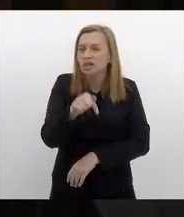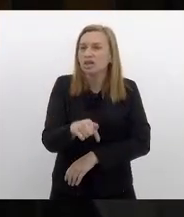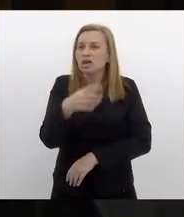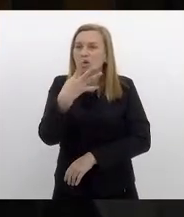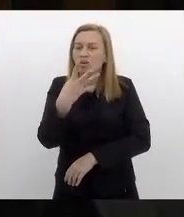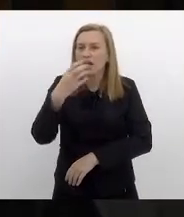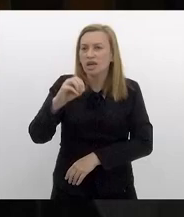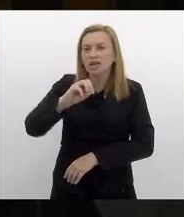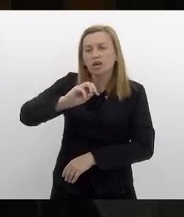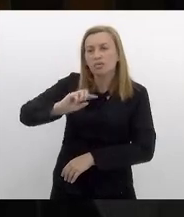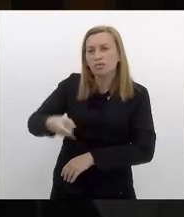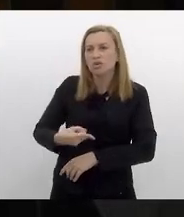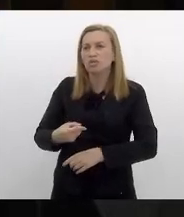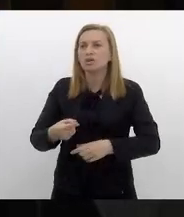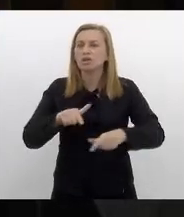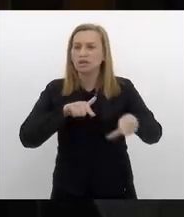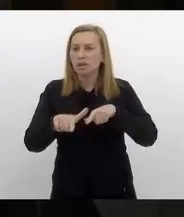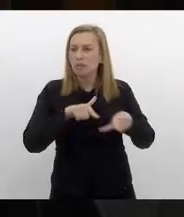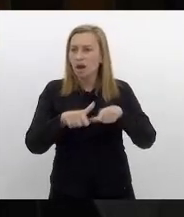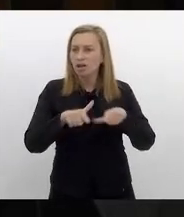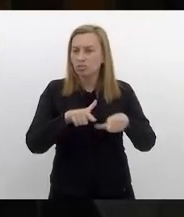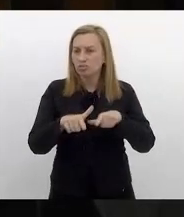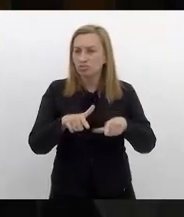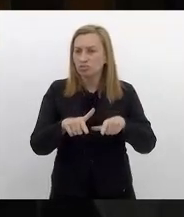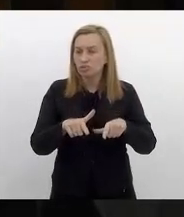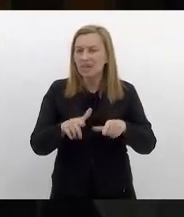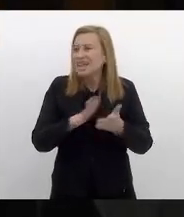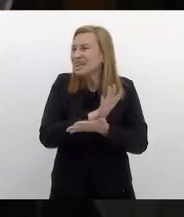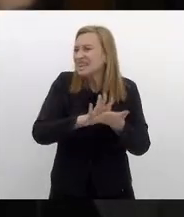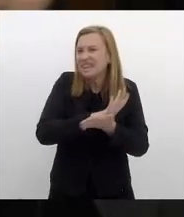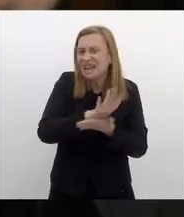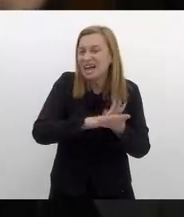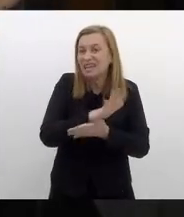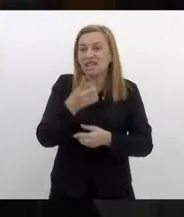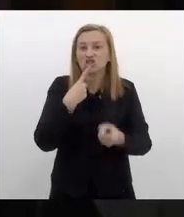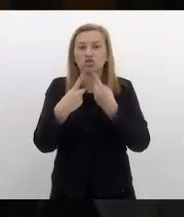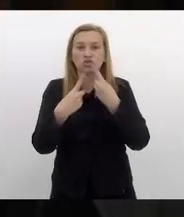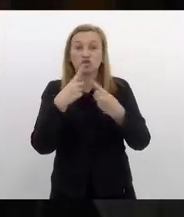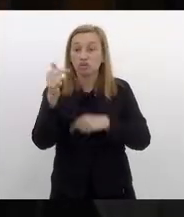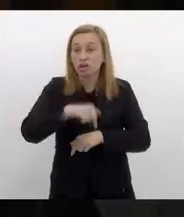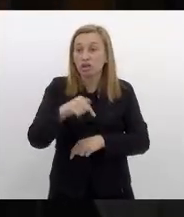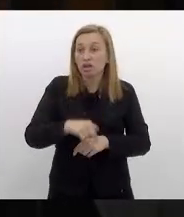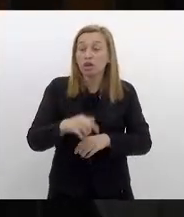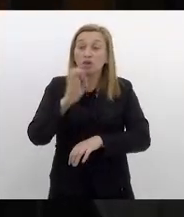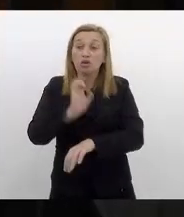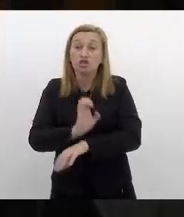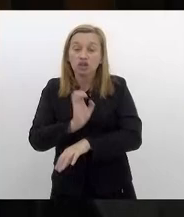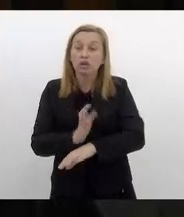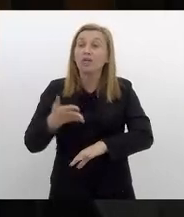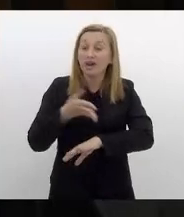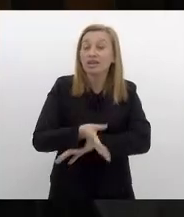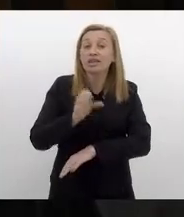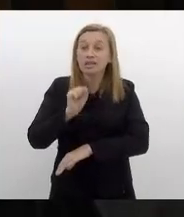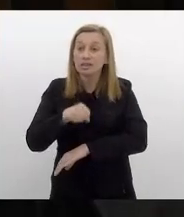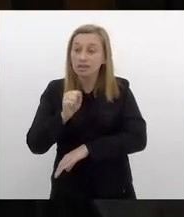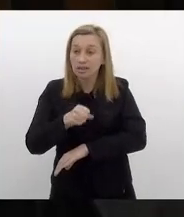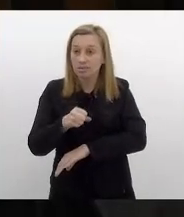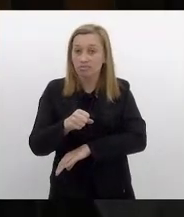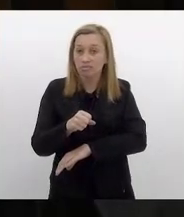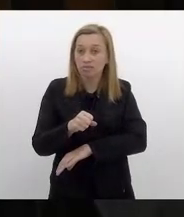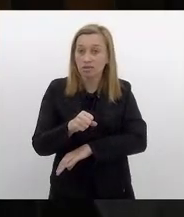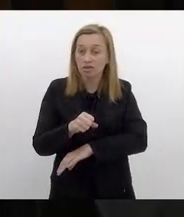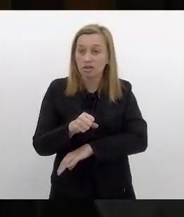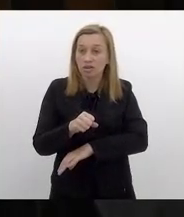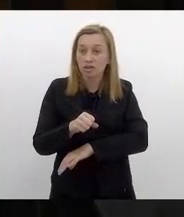mil empregos na indústria naval fluminense. Então, nada disso é discutido. O Estado entra, assim, virgem